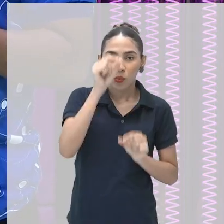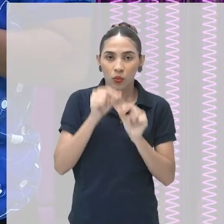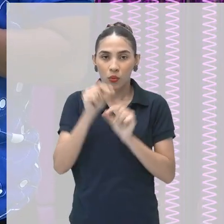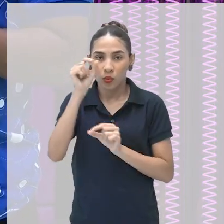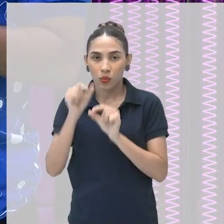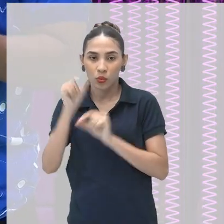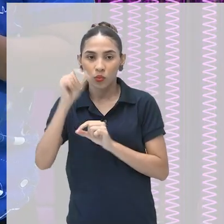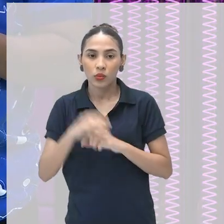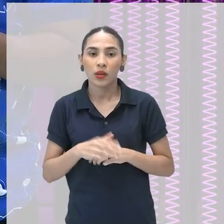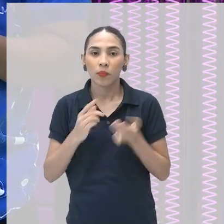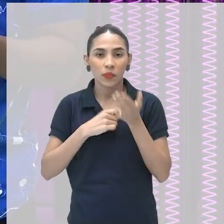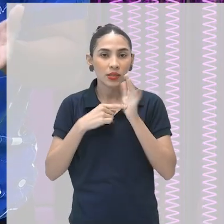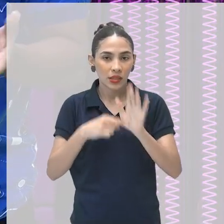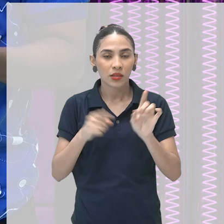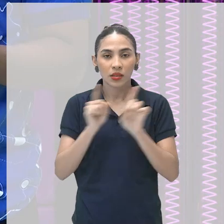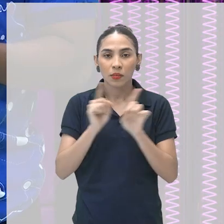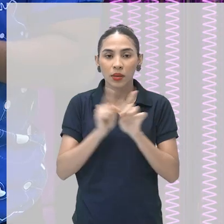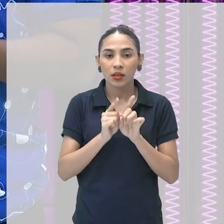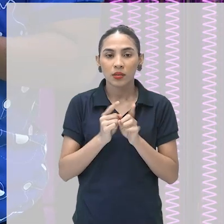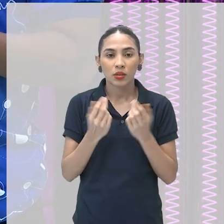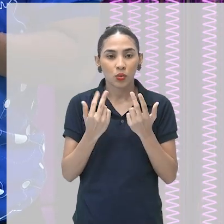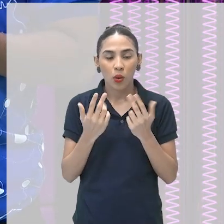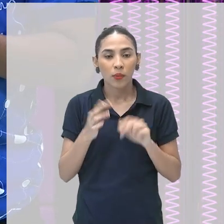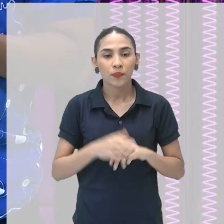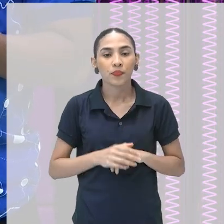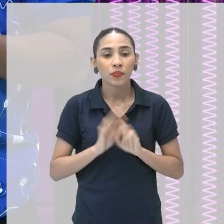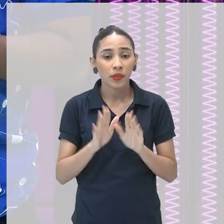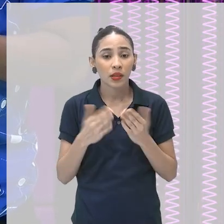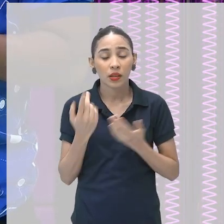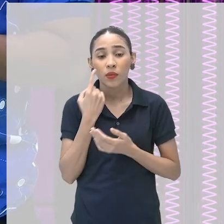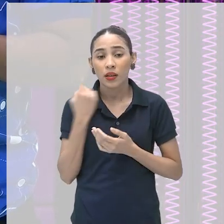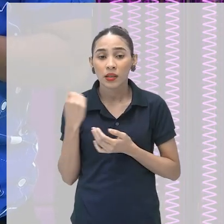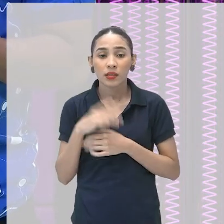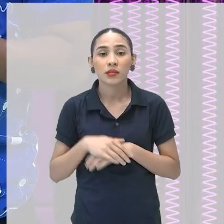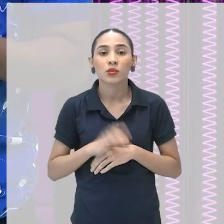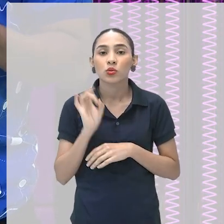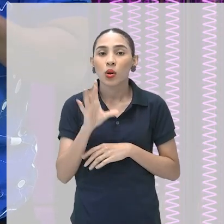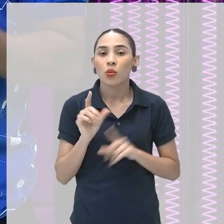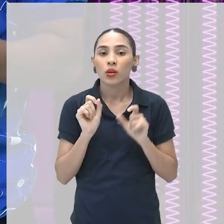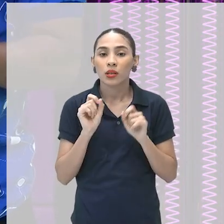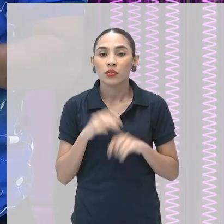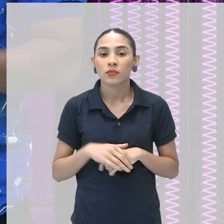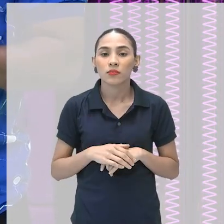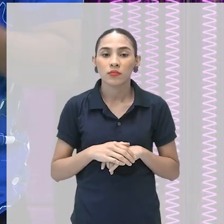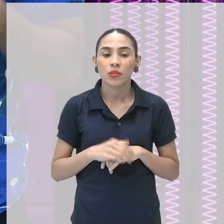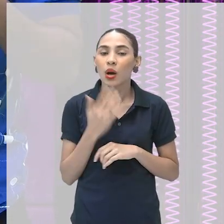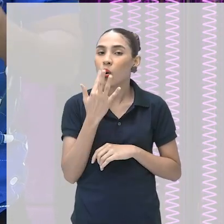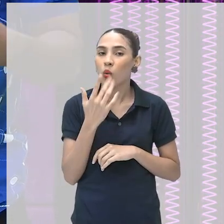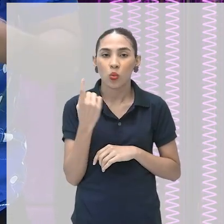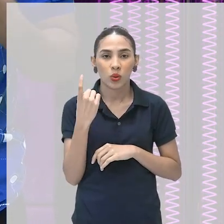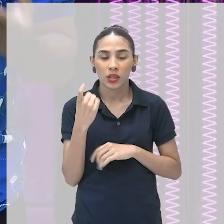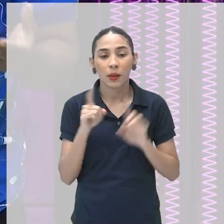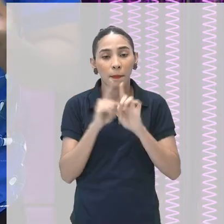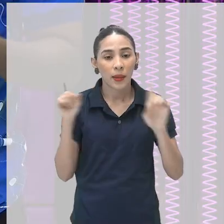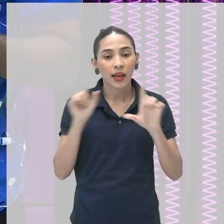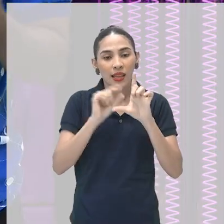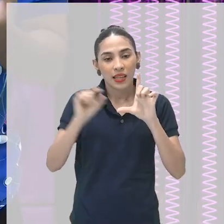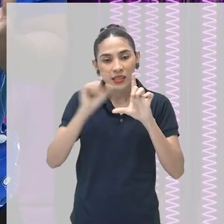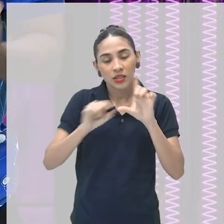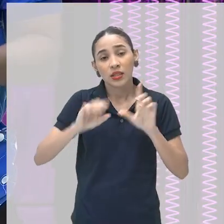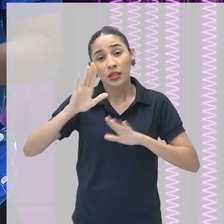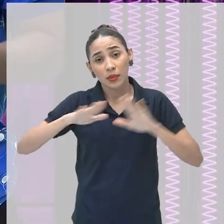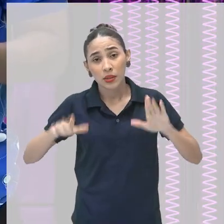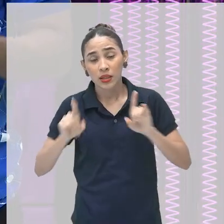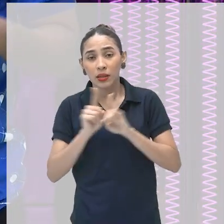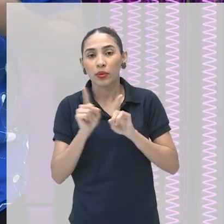as colunas representam a mesma coisa, então aqui está apenas só uma cor. Mas a legenda, ela também, dependendo